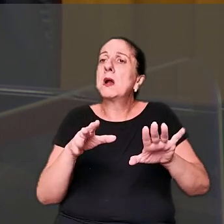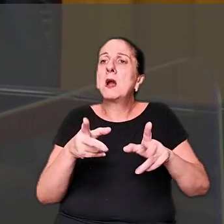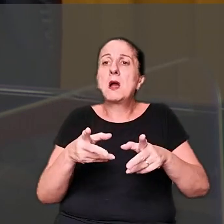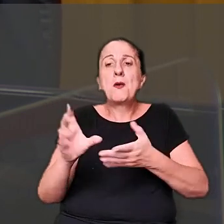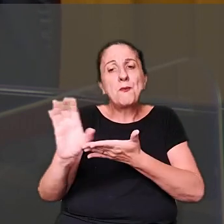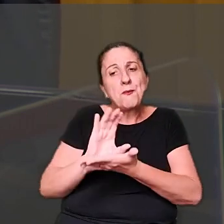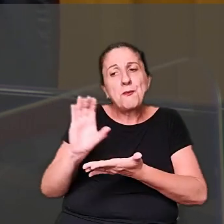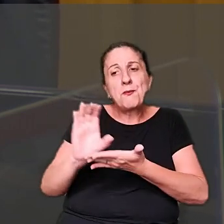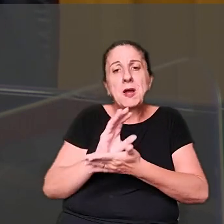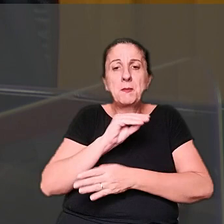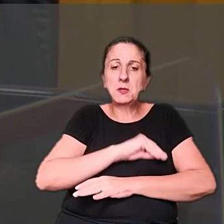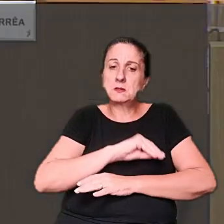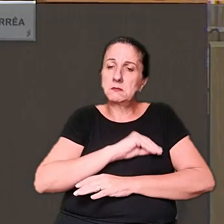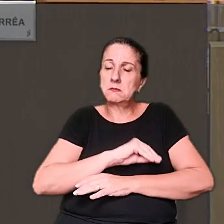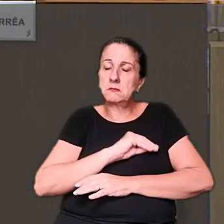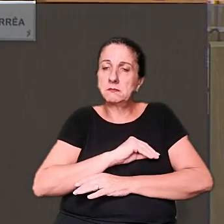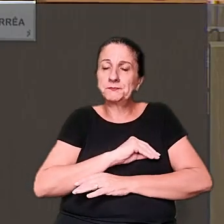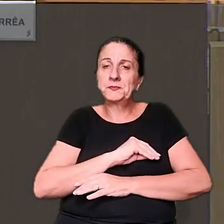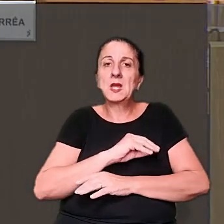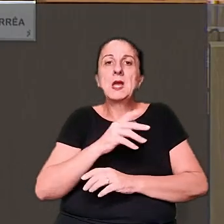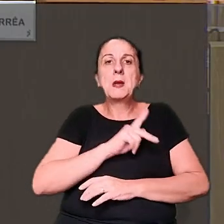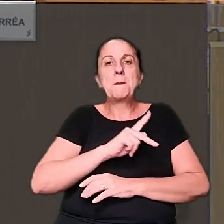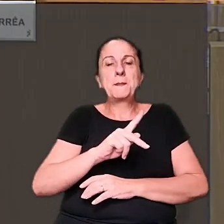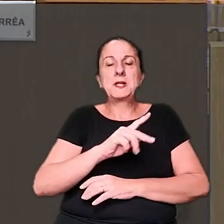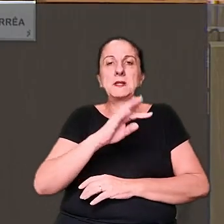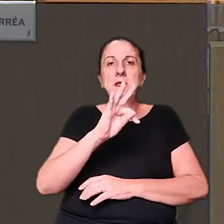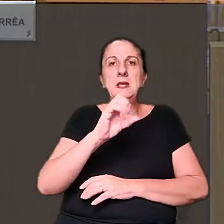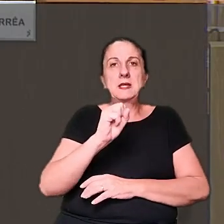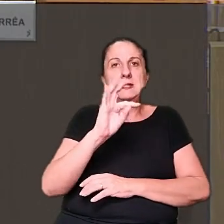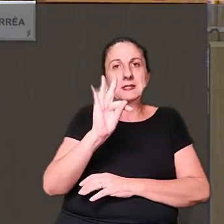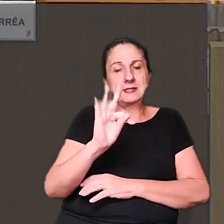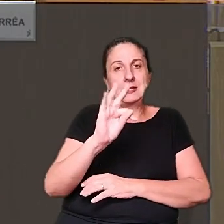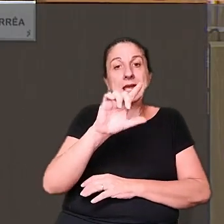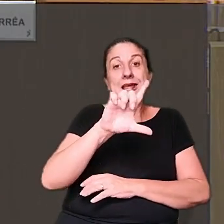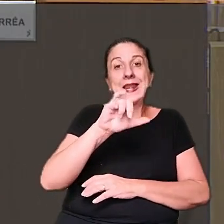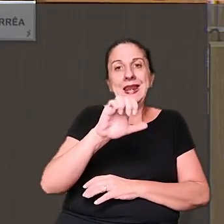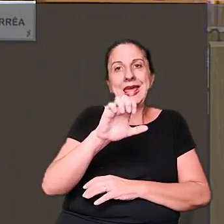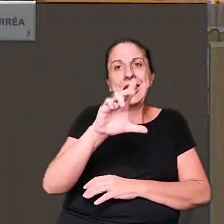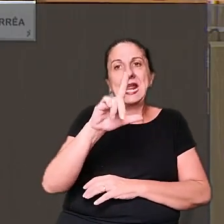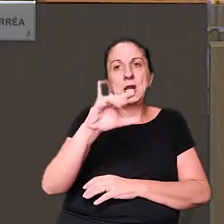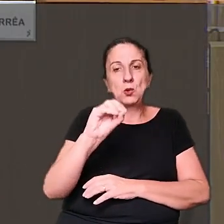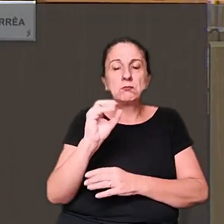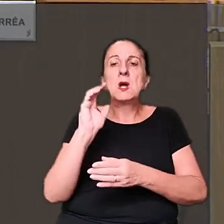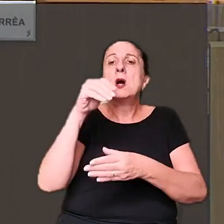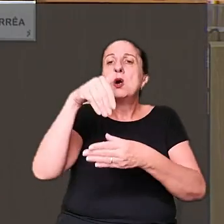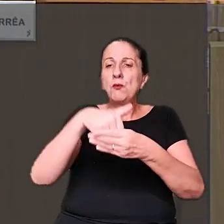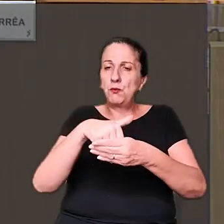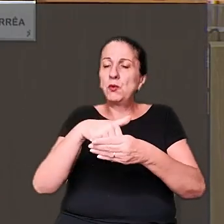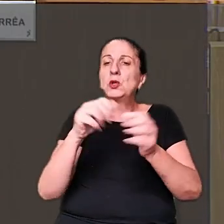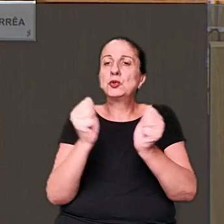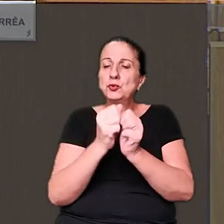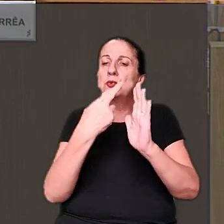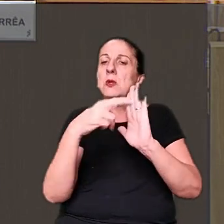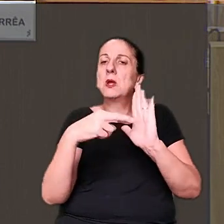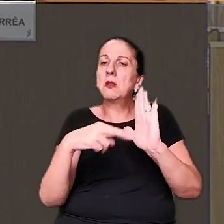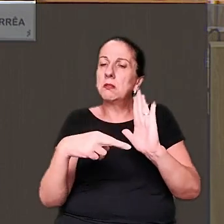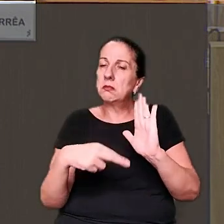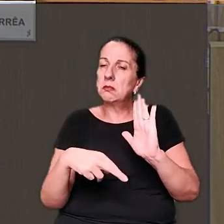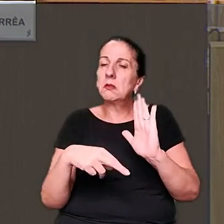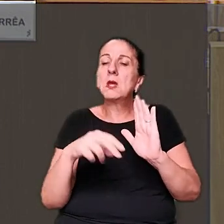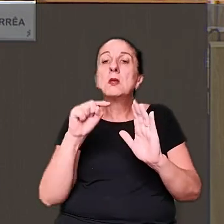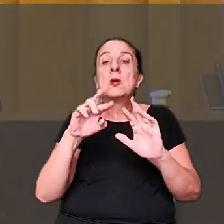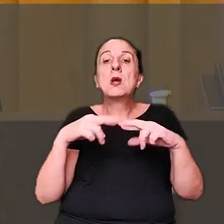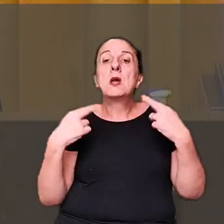verbas salariais que se baseiam a remuneração. O presidente do TST, ministro Lélio Bentes Corrêa, também votou com o relator.